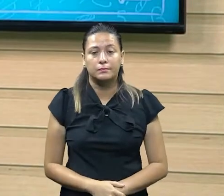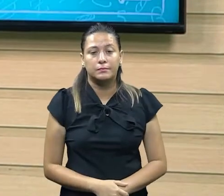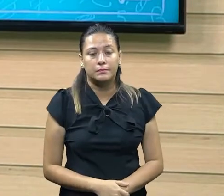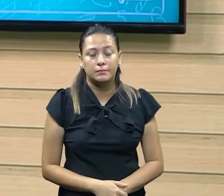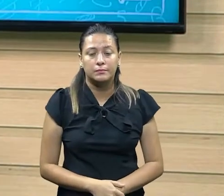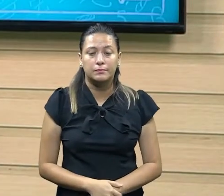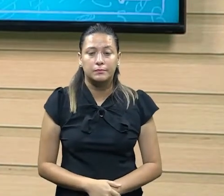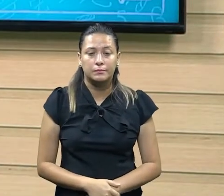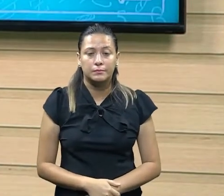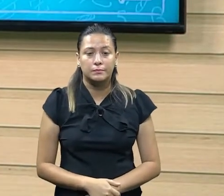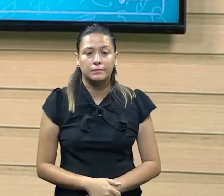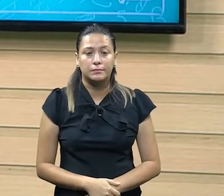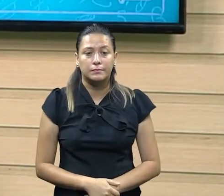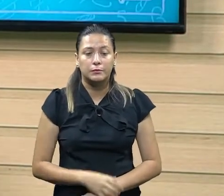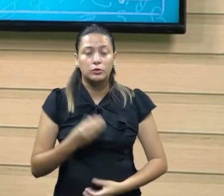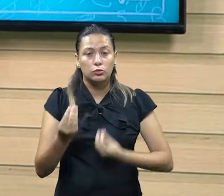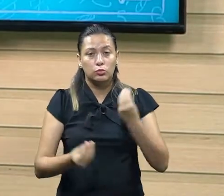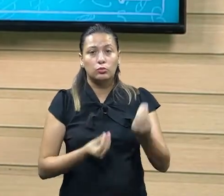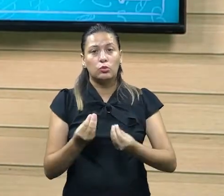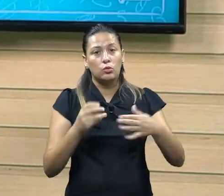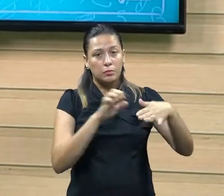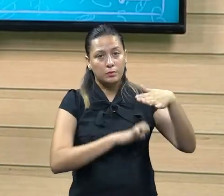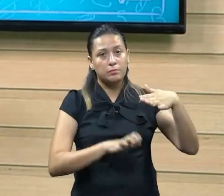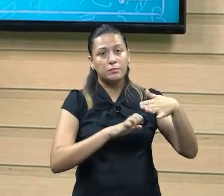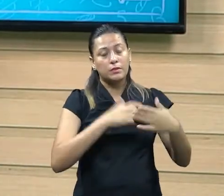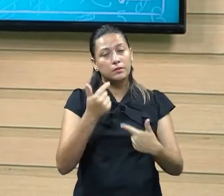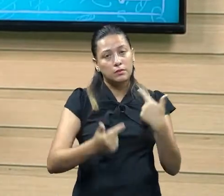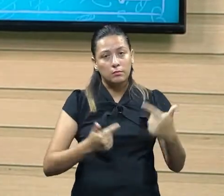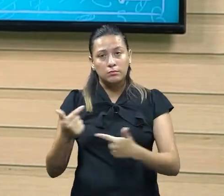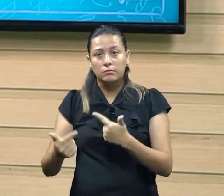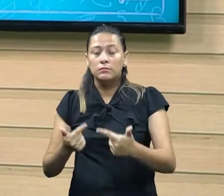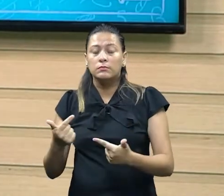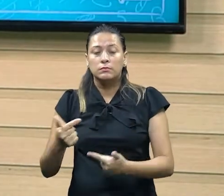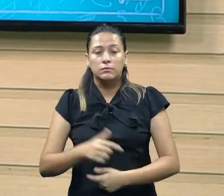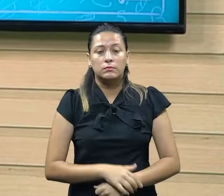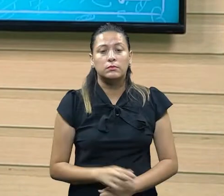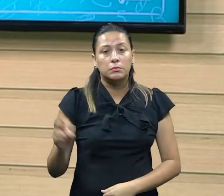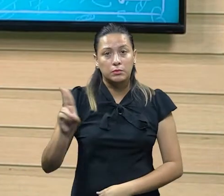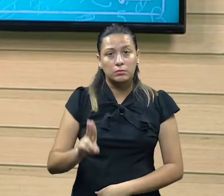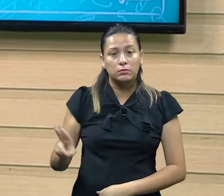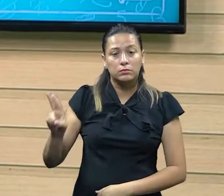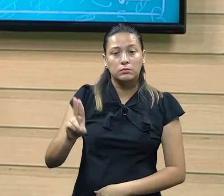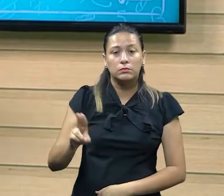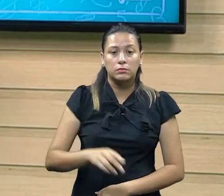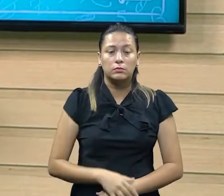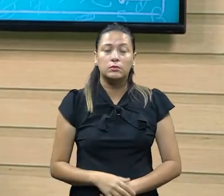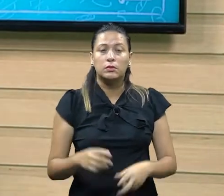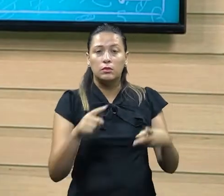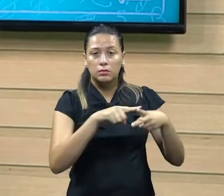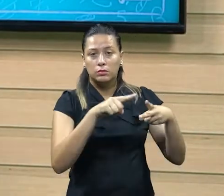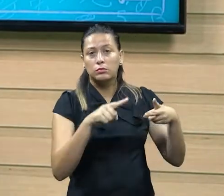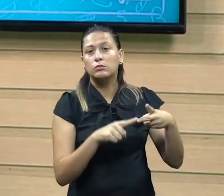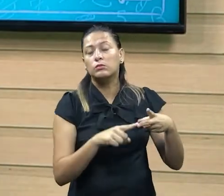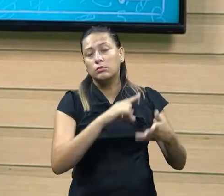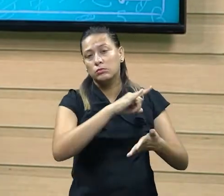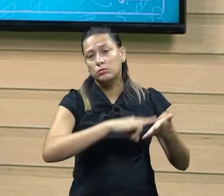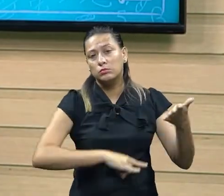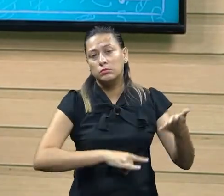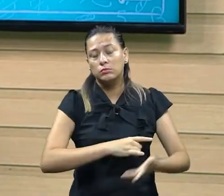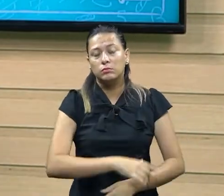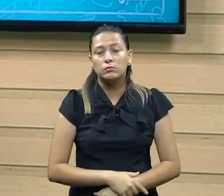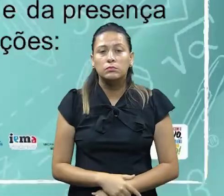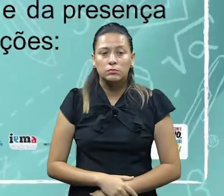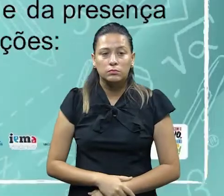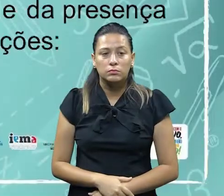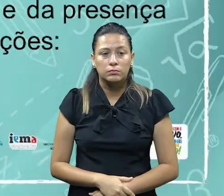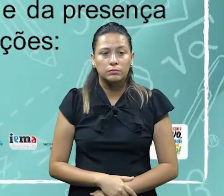vai depender de como a empresa trabalha para aplicar esses dois documentos aqui.